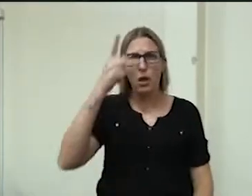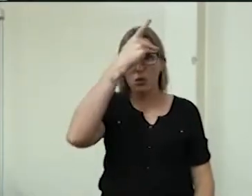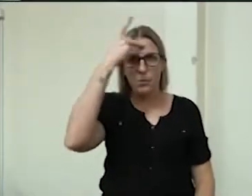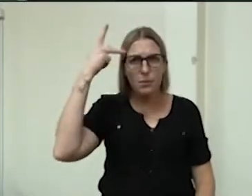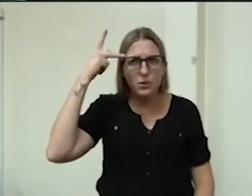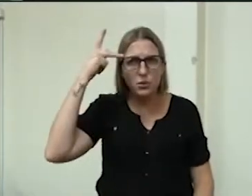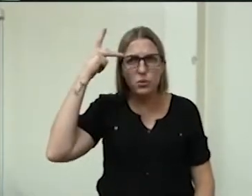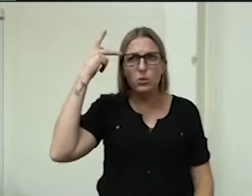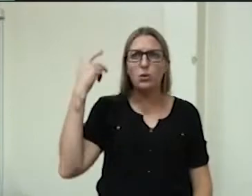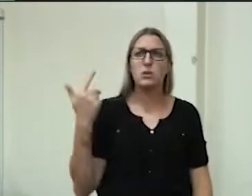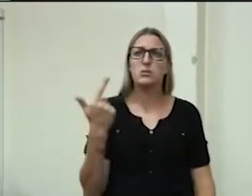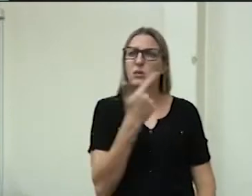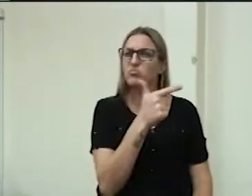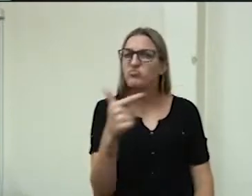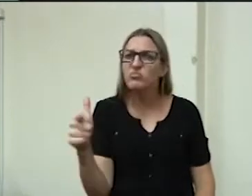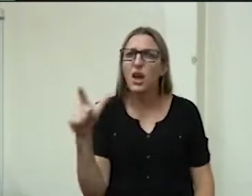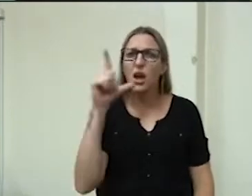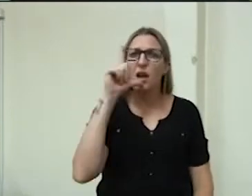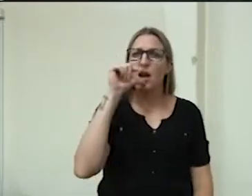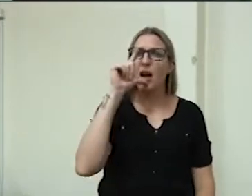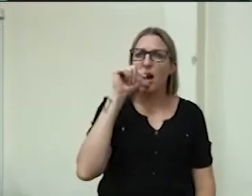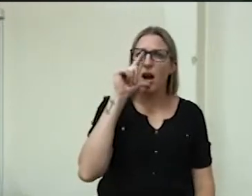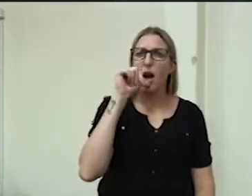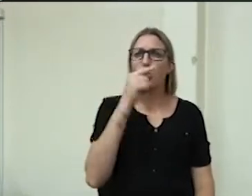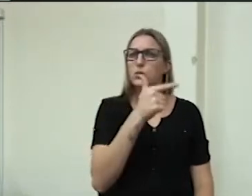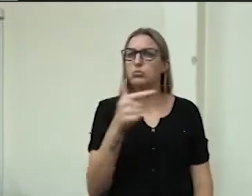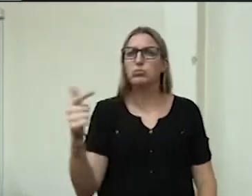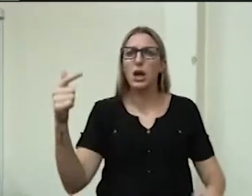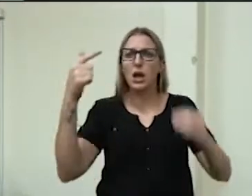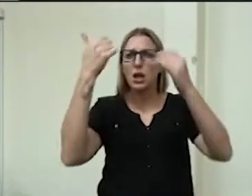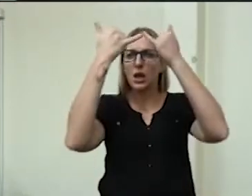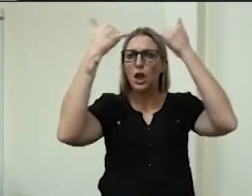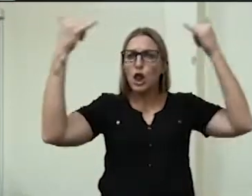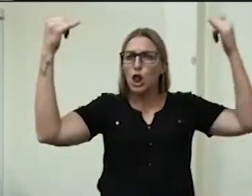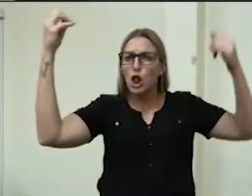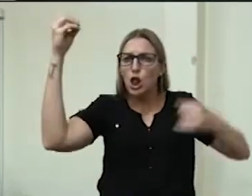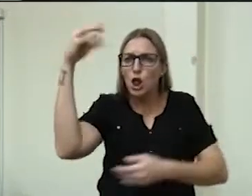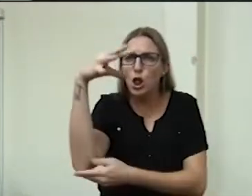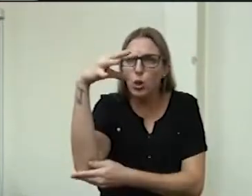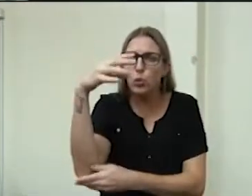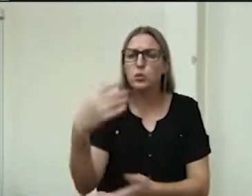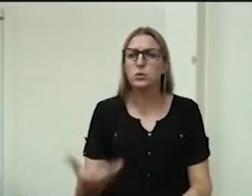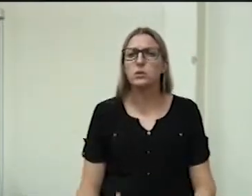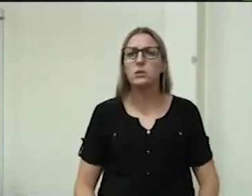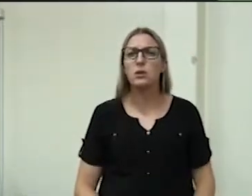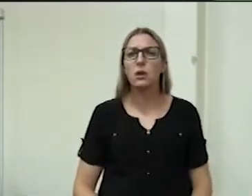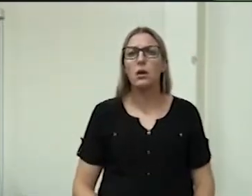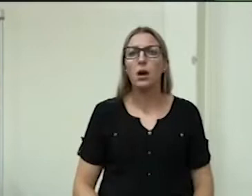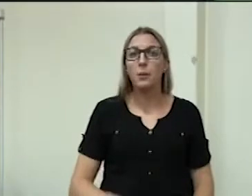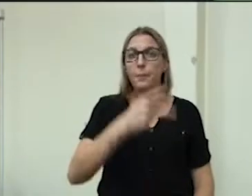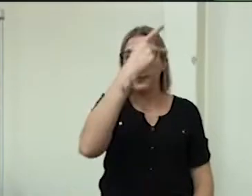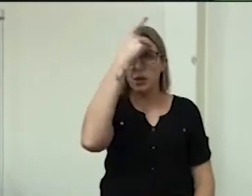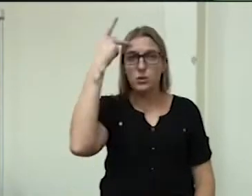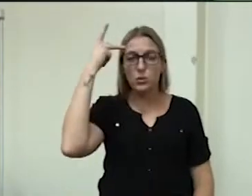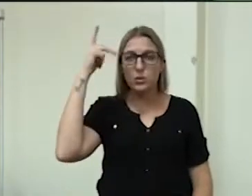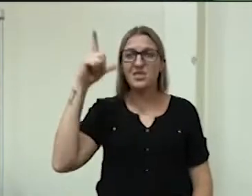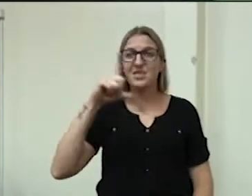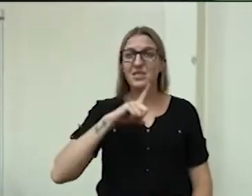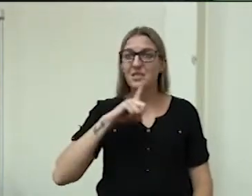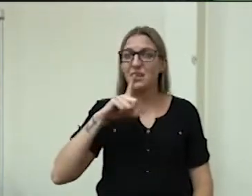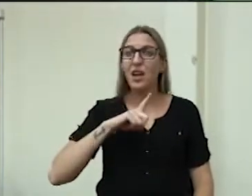século XXI, não tem uma torneira de casa, não tem uma água, uma luz. E aqueles que têm, vejam bem, aqueles que têm, pagam